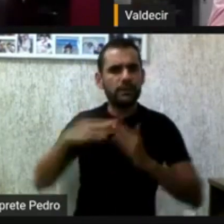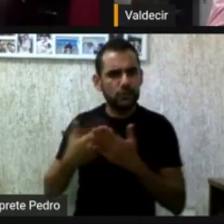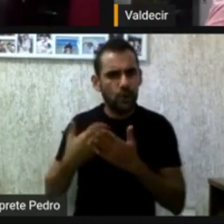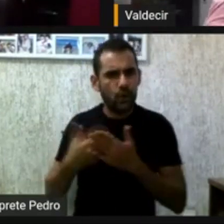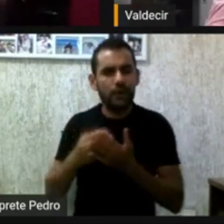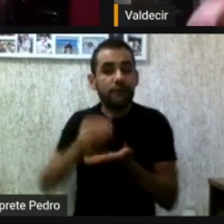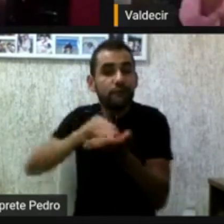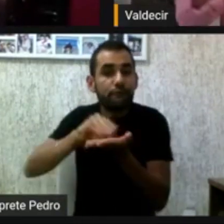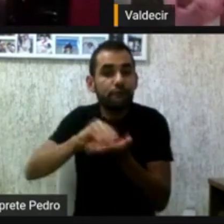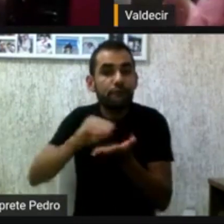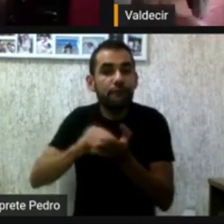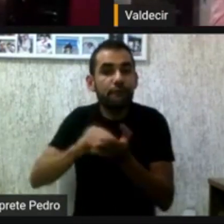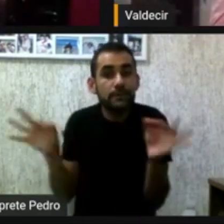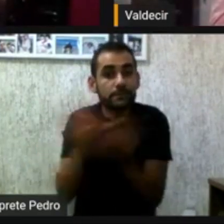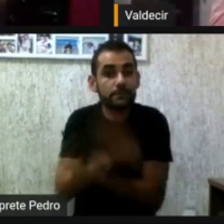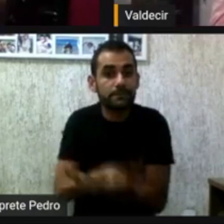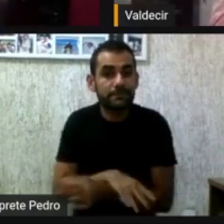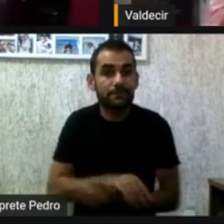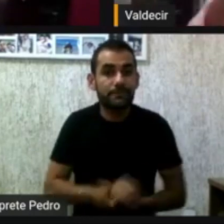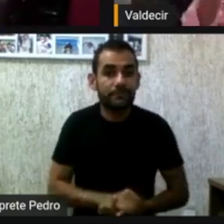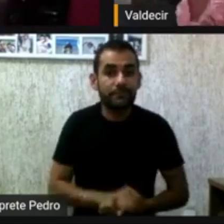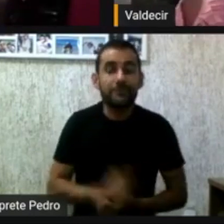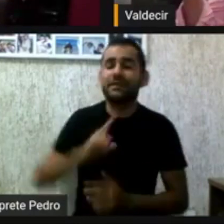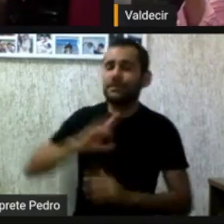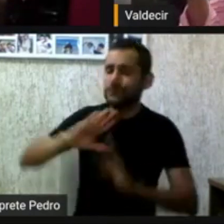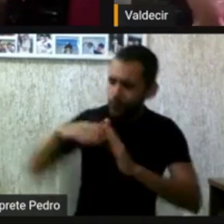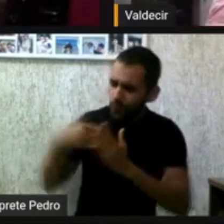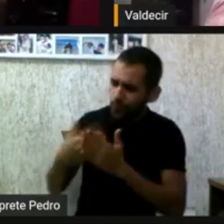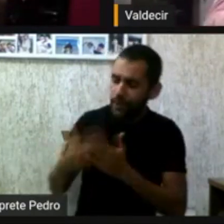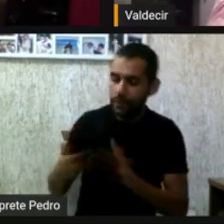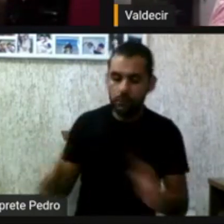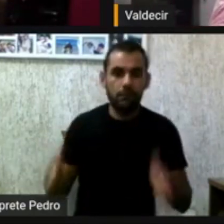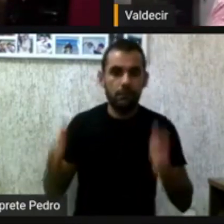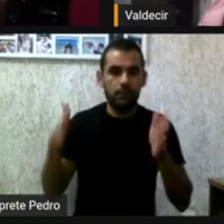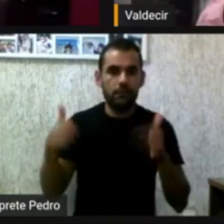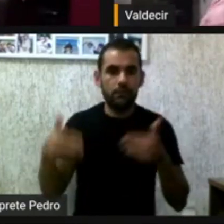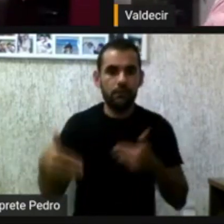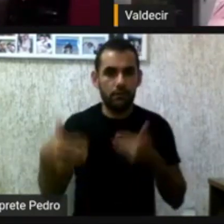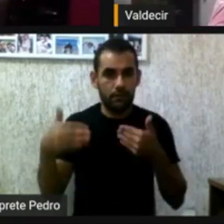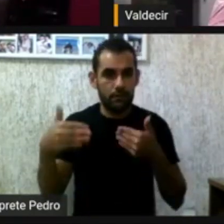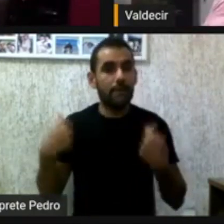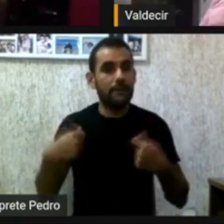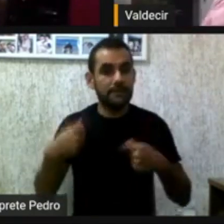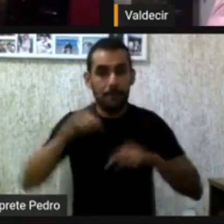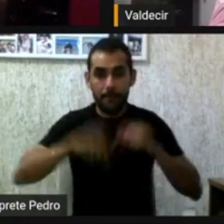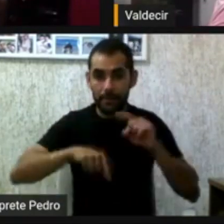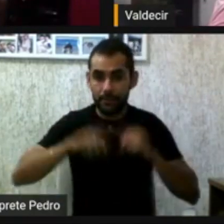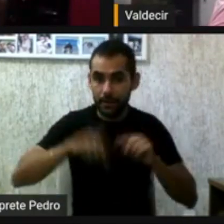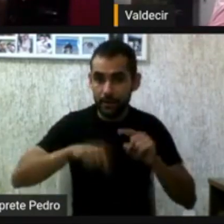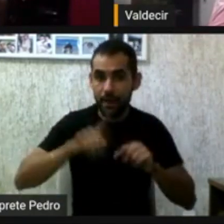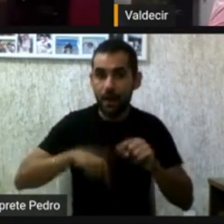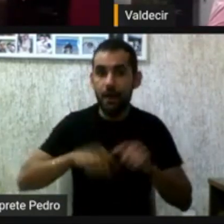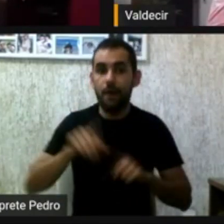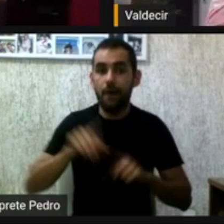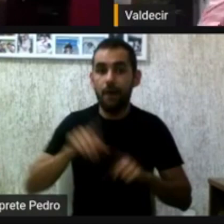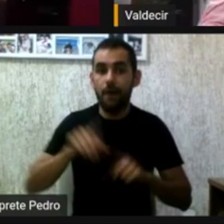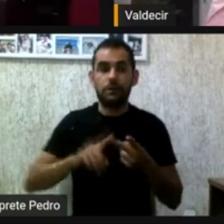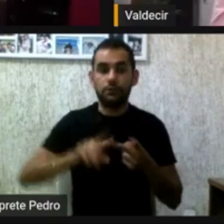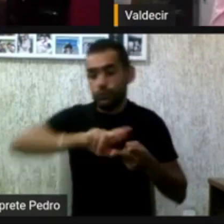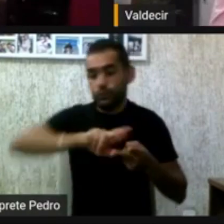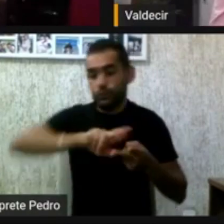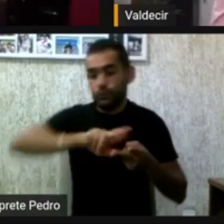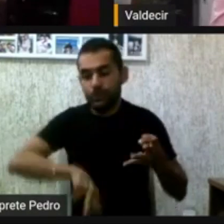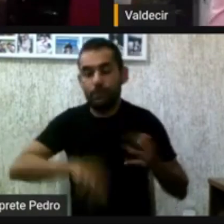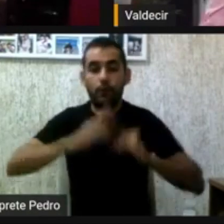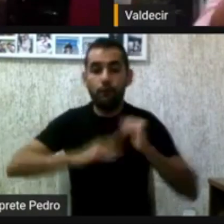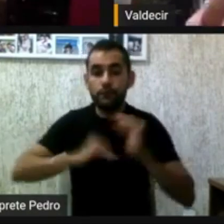João del Rei tem também. E outras que foram inauguradas, parede. Nós precisamos de imobiliário, nós precisamos de pessoal técnico, pessoal da educação. Assim